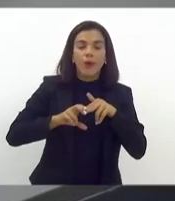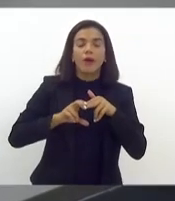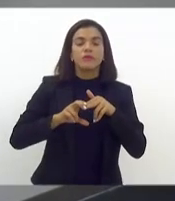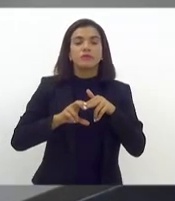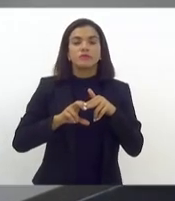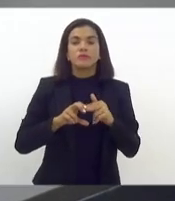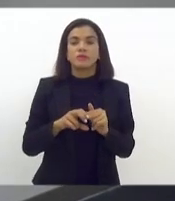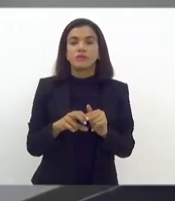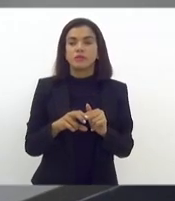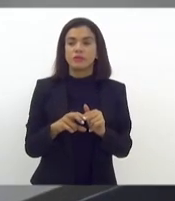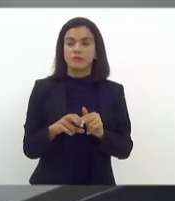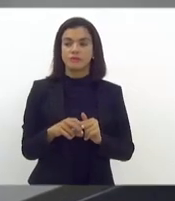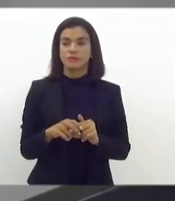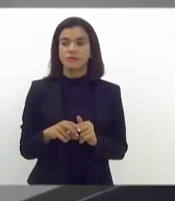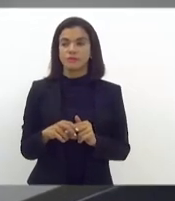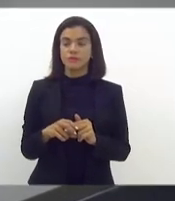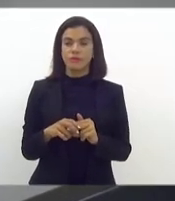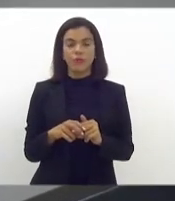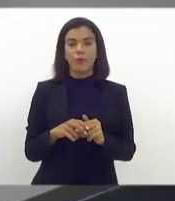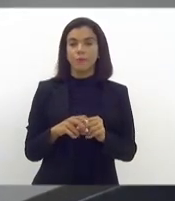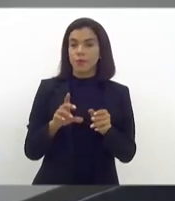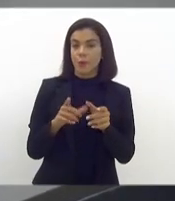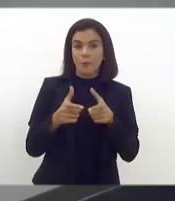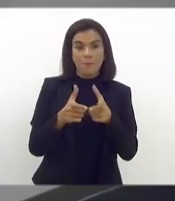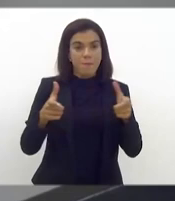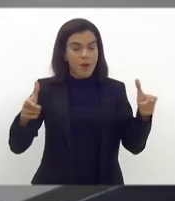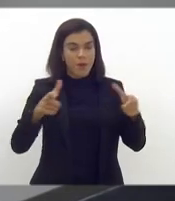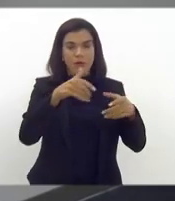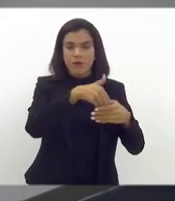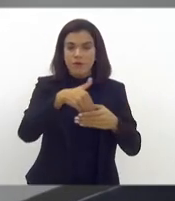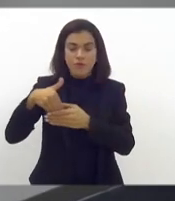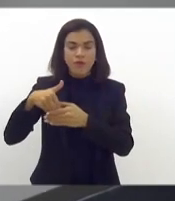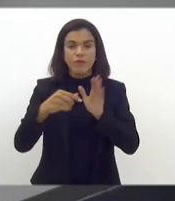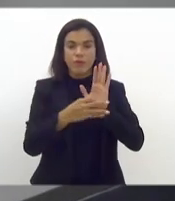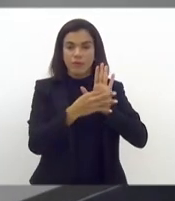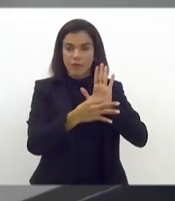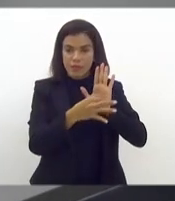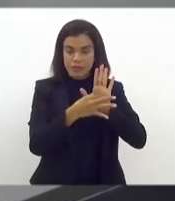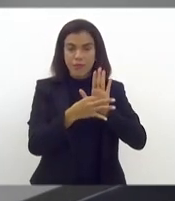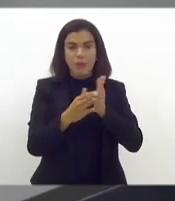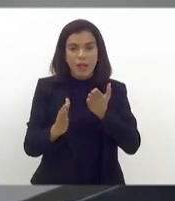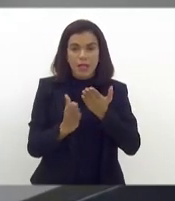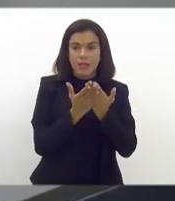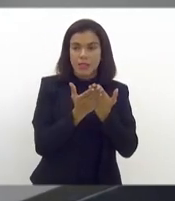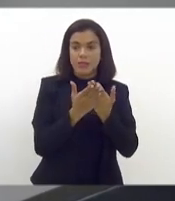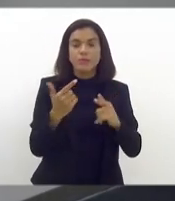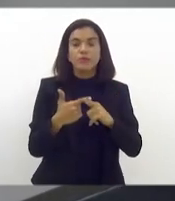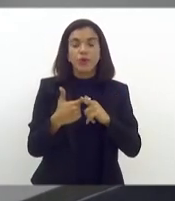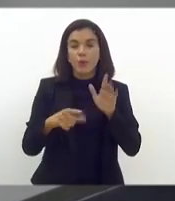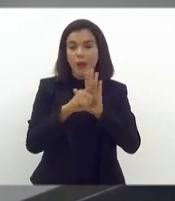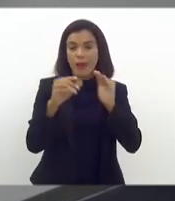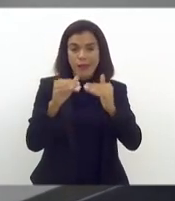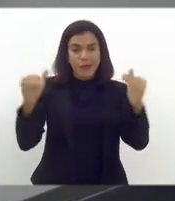foi aqui, por unanimidade, votado o parecer pela anexação por conta de uma lei maior